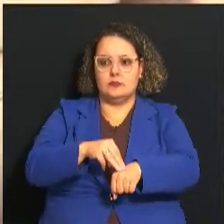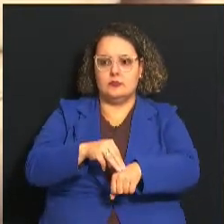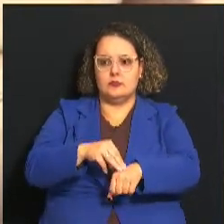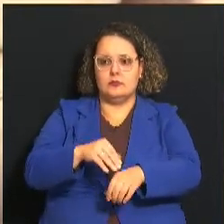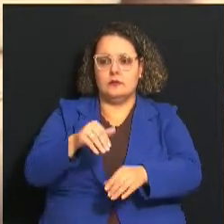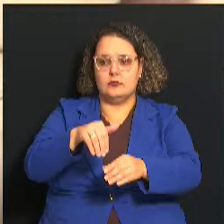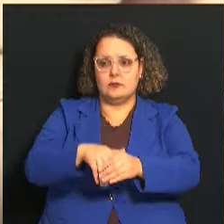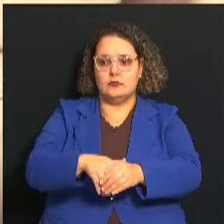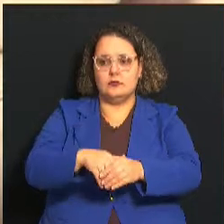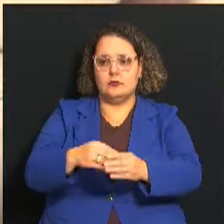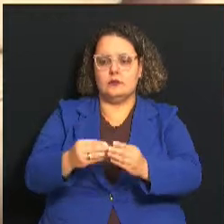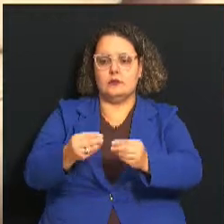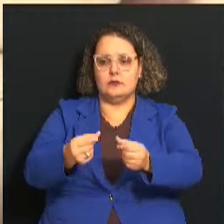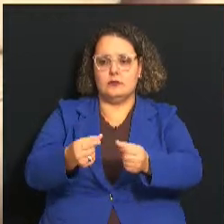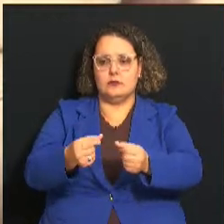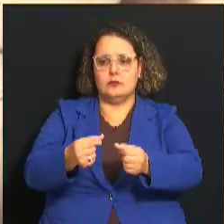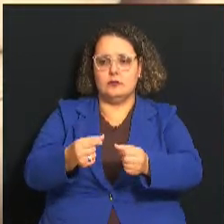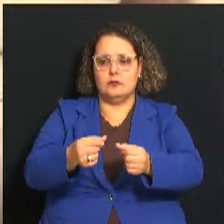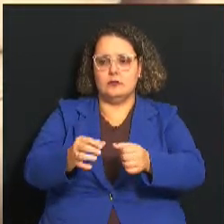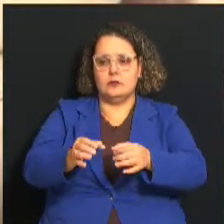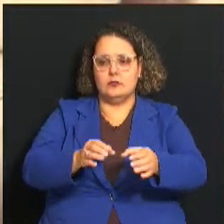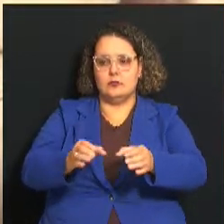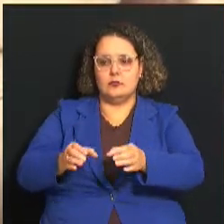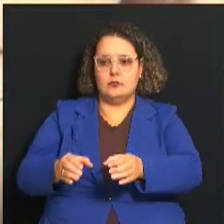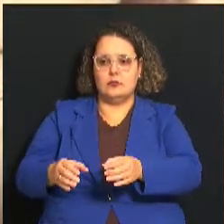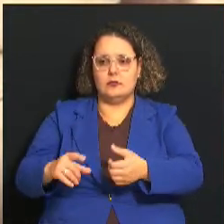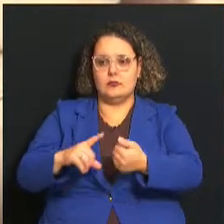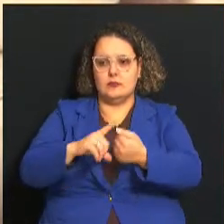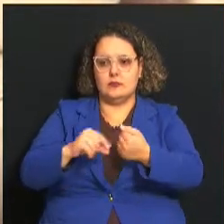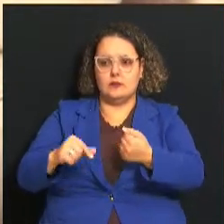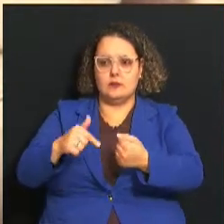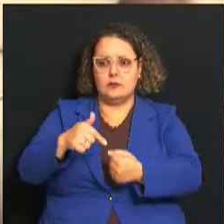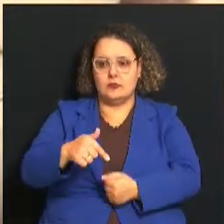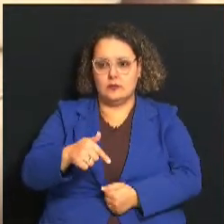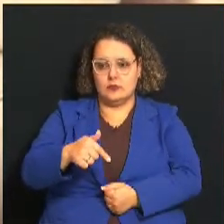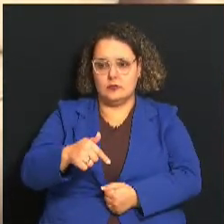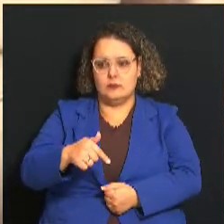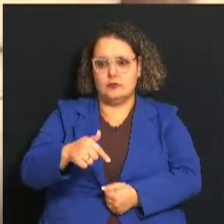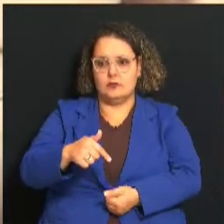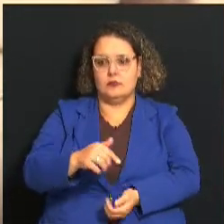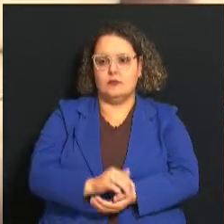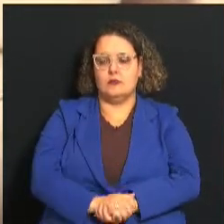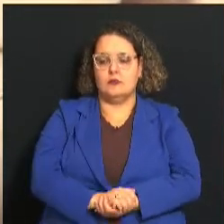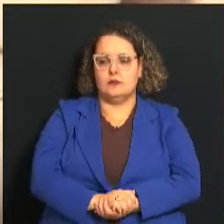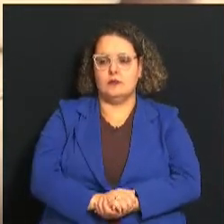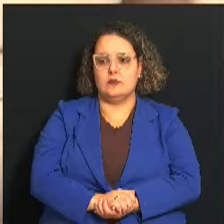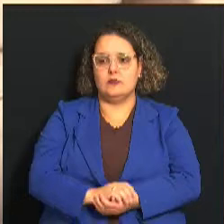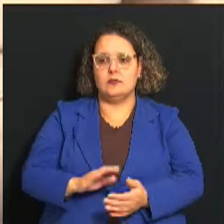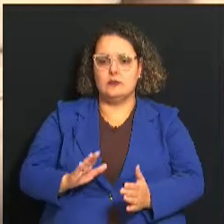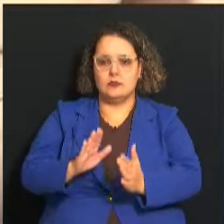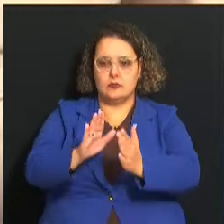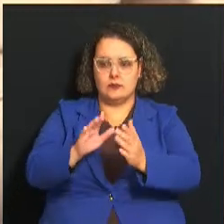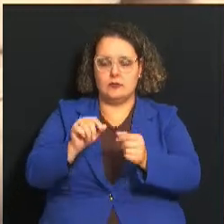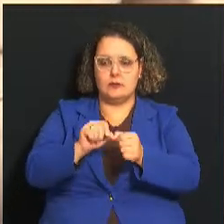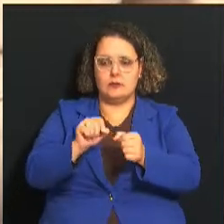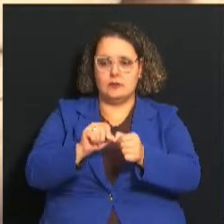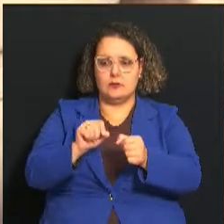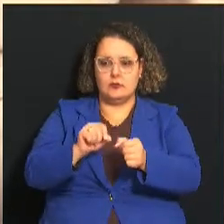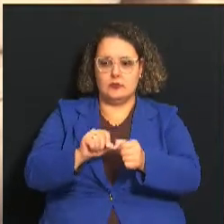do coordenador. Artigo 7º. A condução dos trabalhos da frente será feita por uma